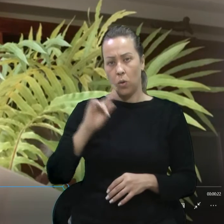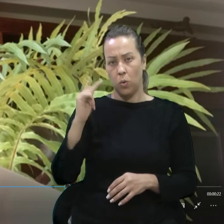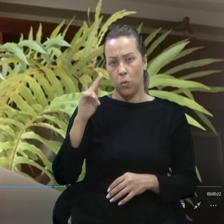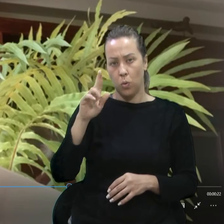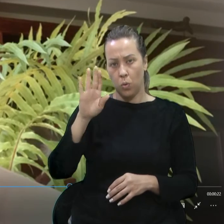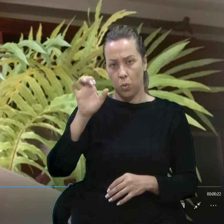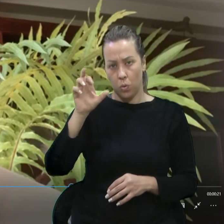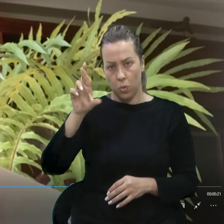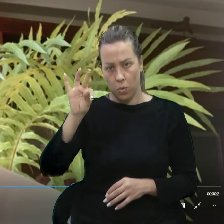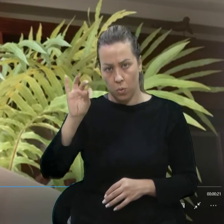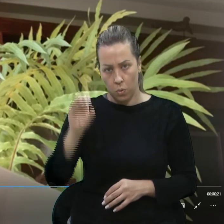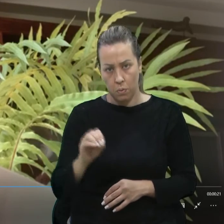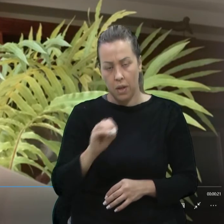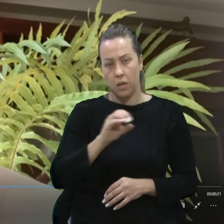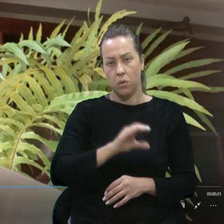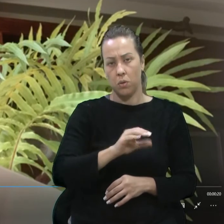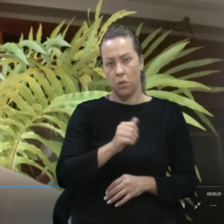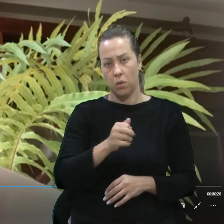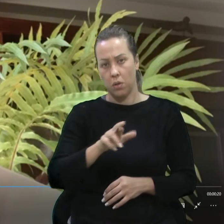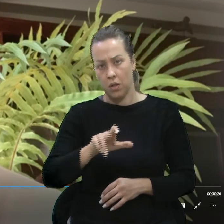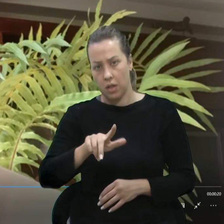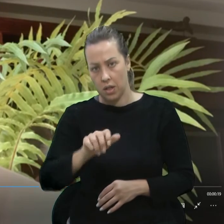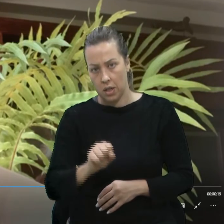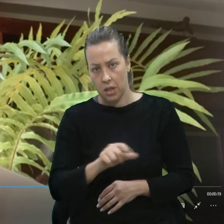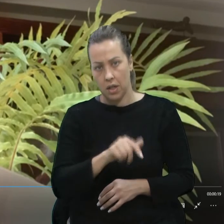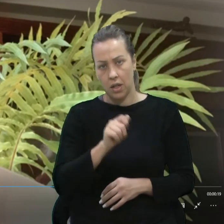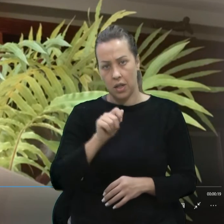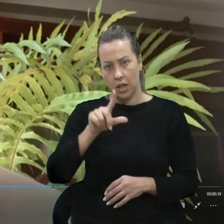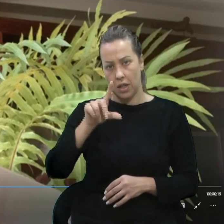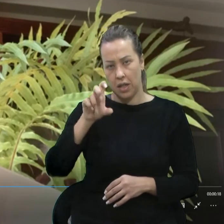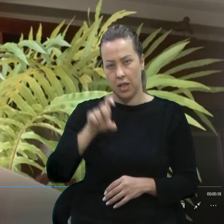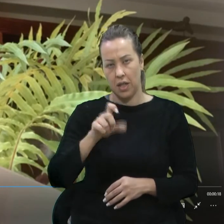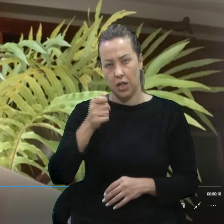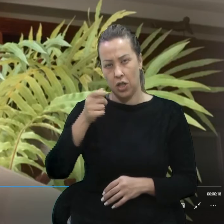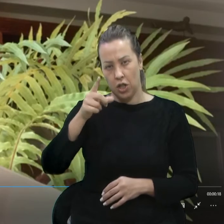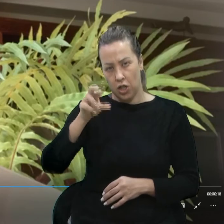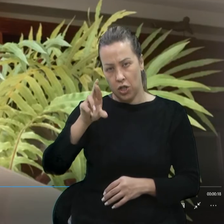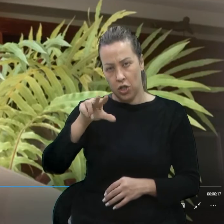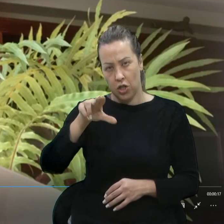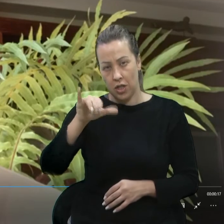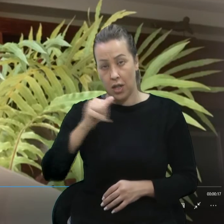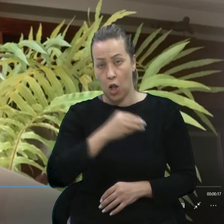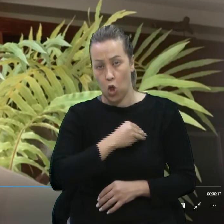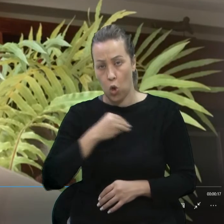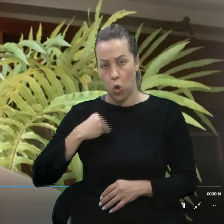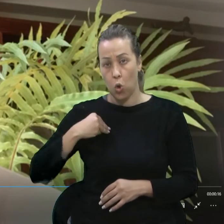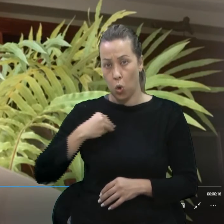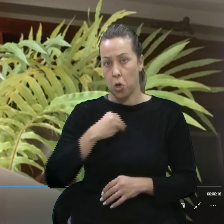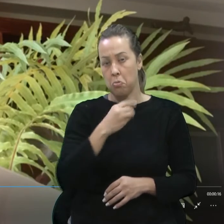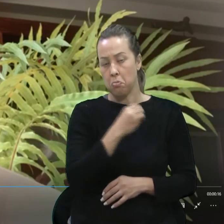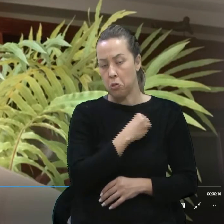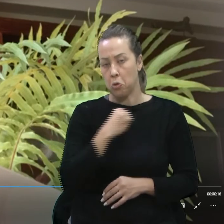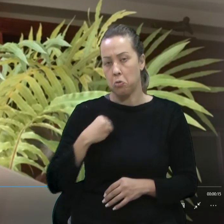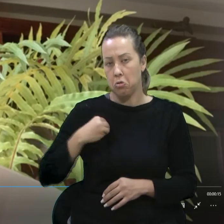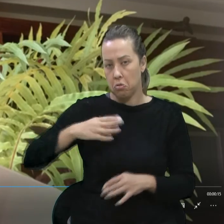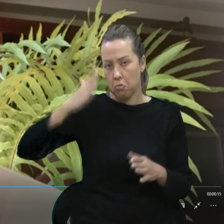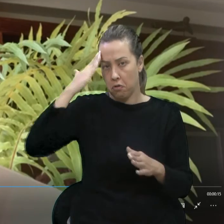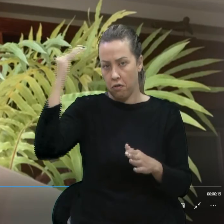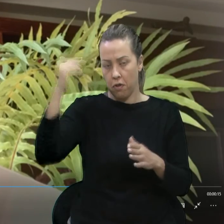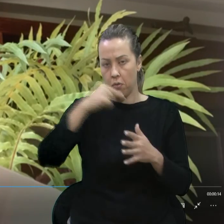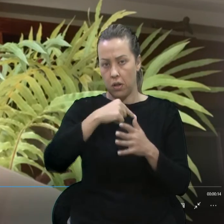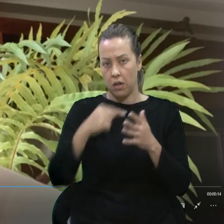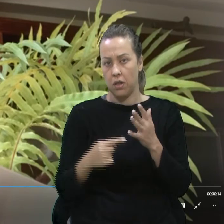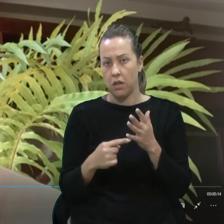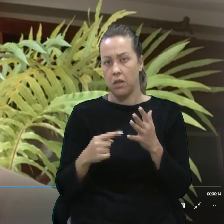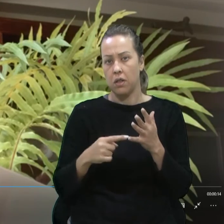Dr. Carlos Felipe de Oliveira, a doutora Alexandrina Meleiro, que é diretora da Associação Brasileira de Psiquiatria, o